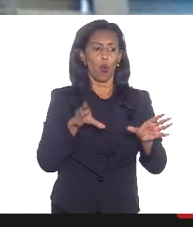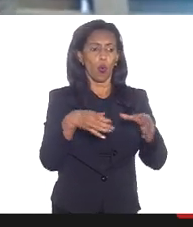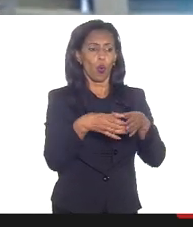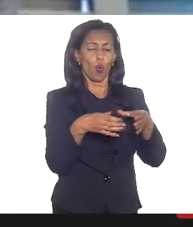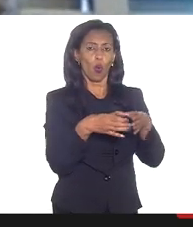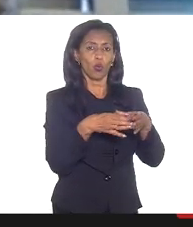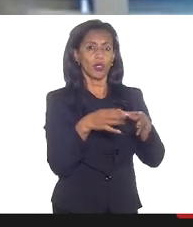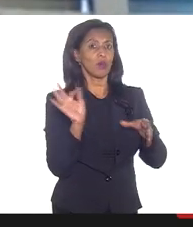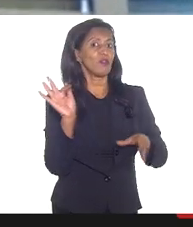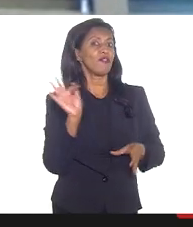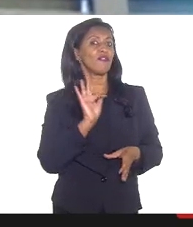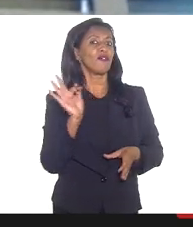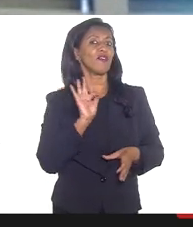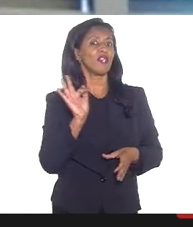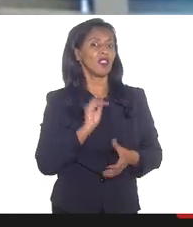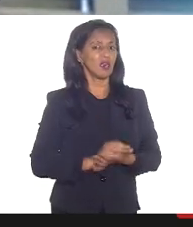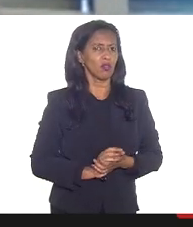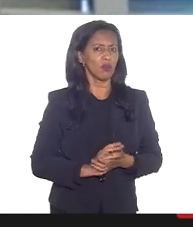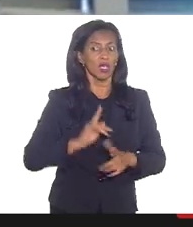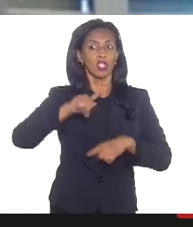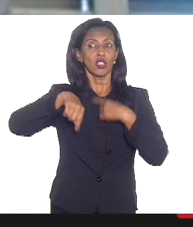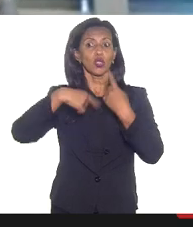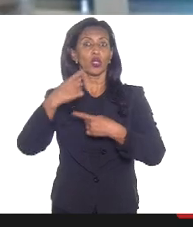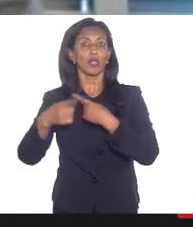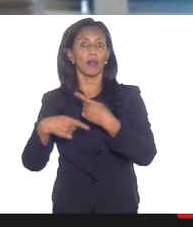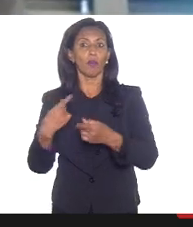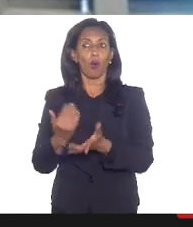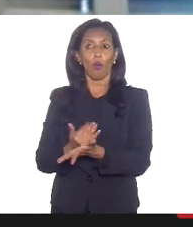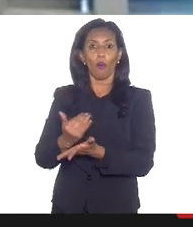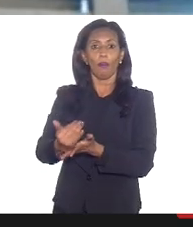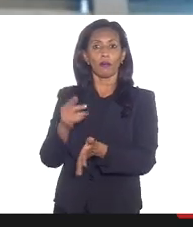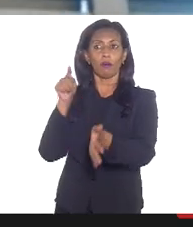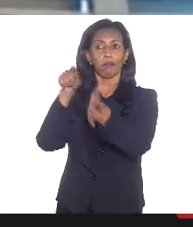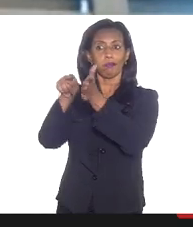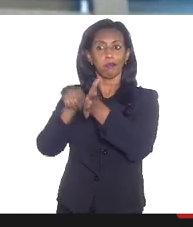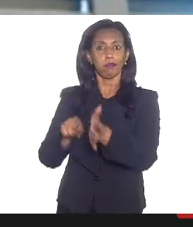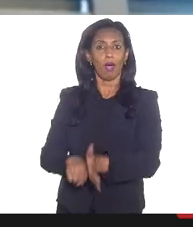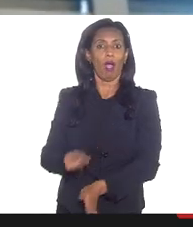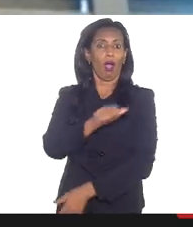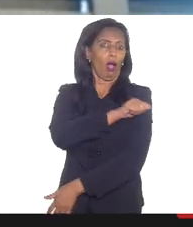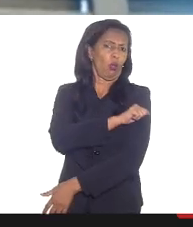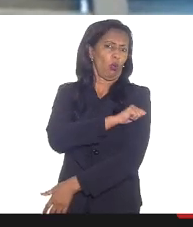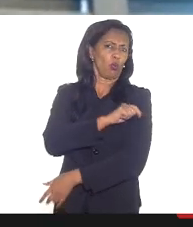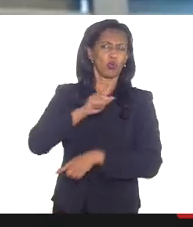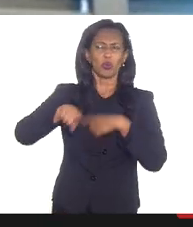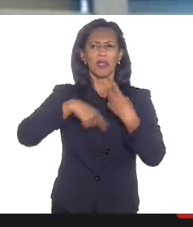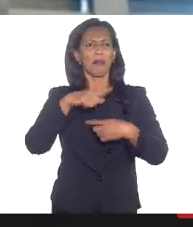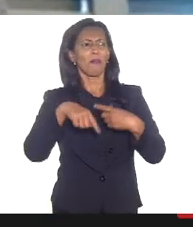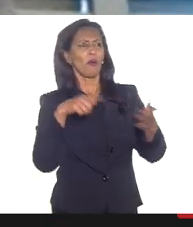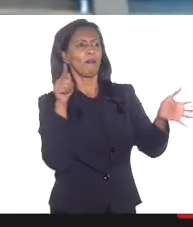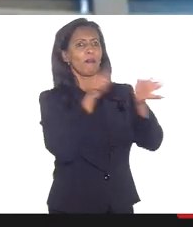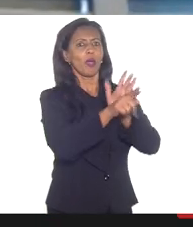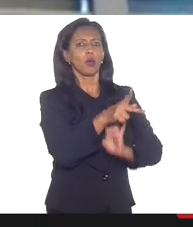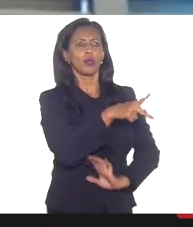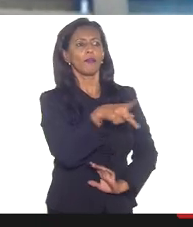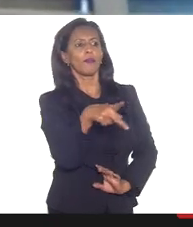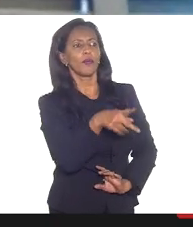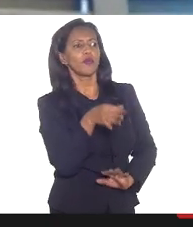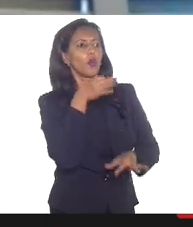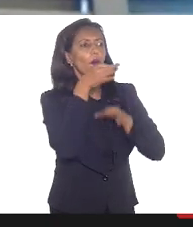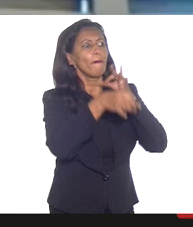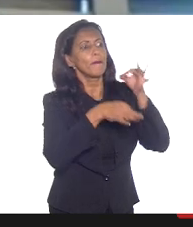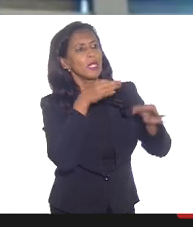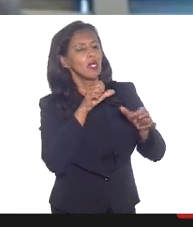Educação em fevereiro e só depois começa a consultar os estudantes, só depois pergunta para os professores a opinião deles sobre